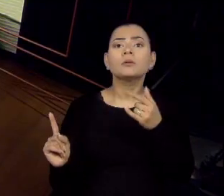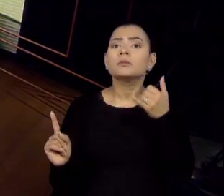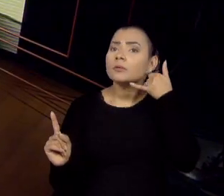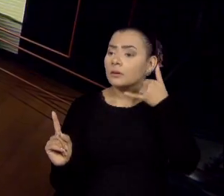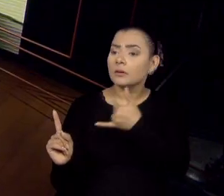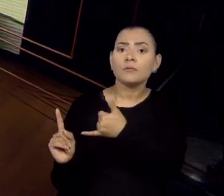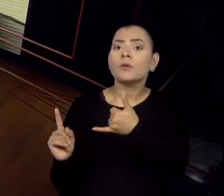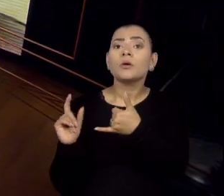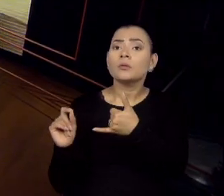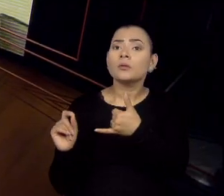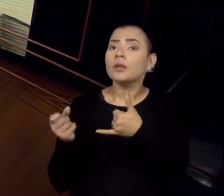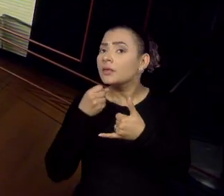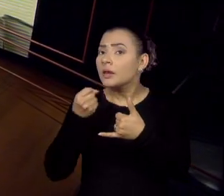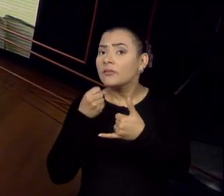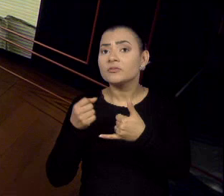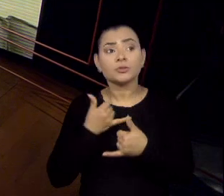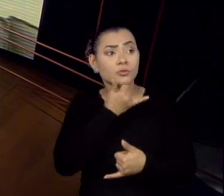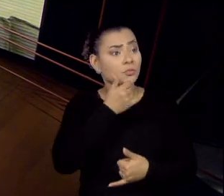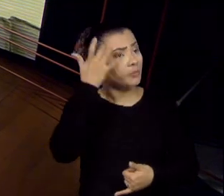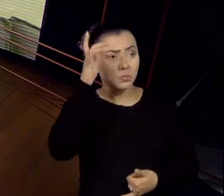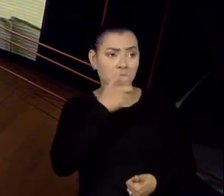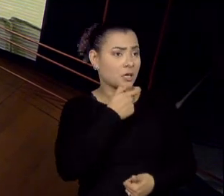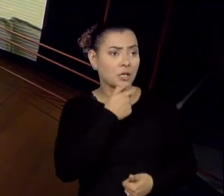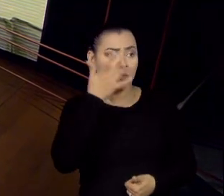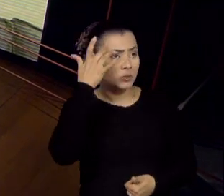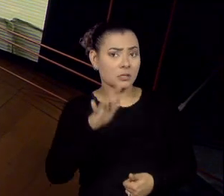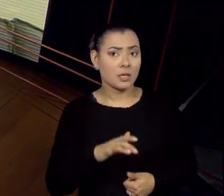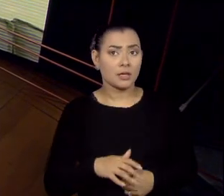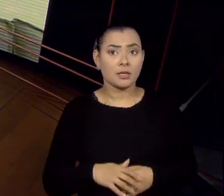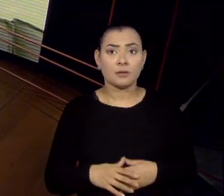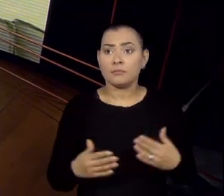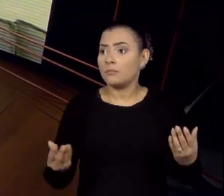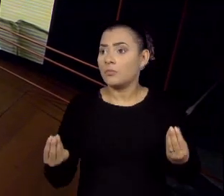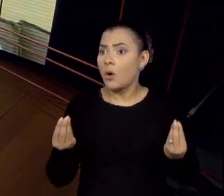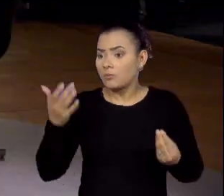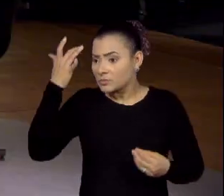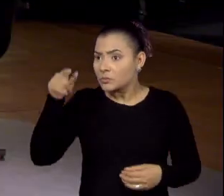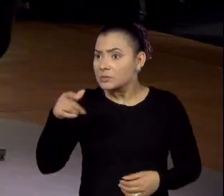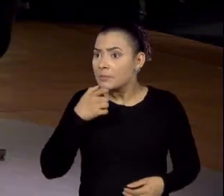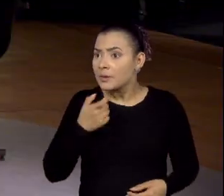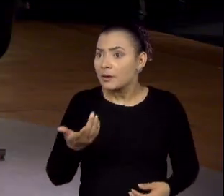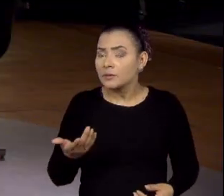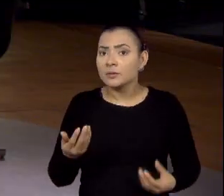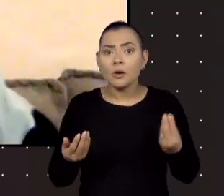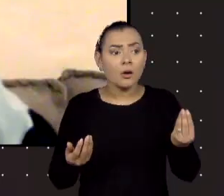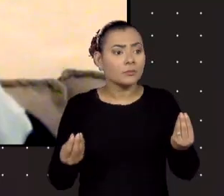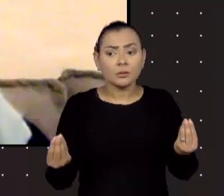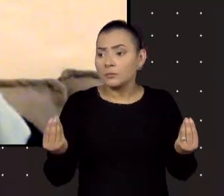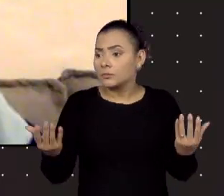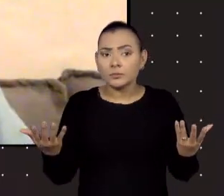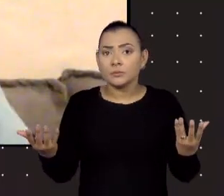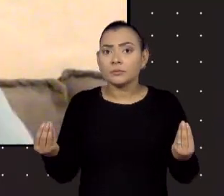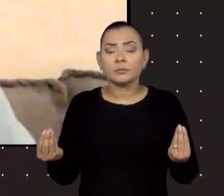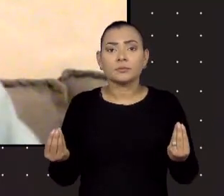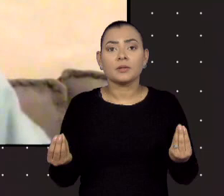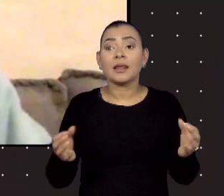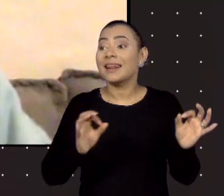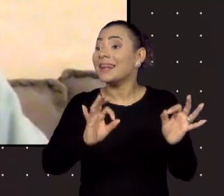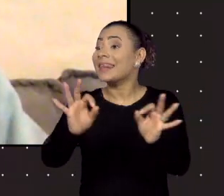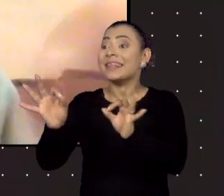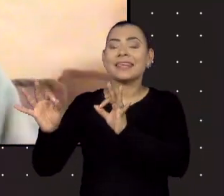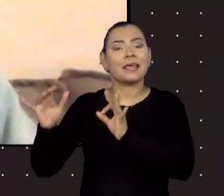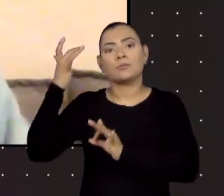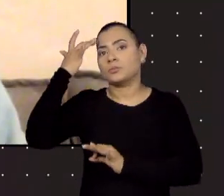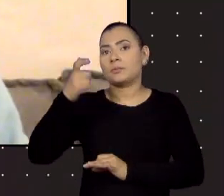pede uma entrevista. Ele falou, não falo inglês. Ele falou, como, não fala inglês? E ninguém dentro da redação